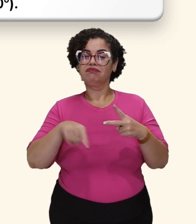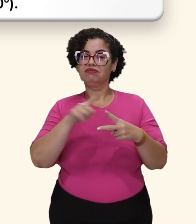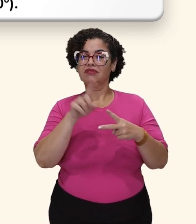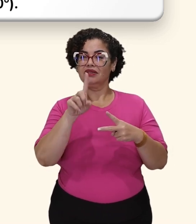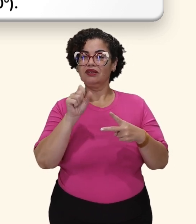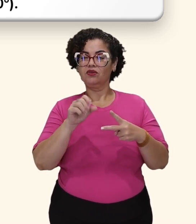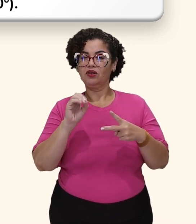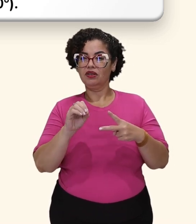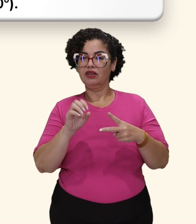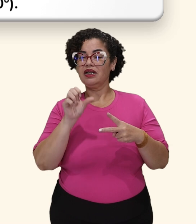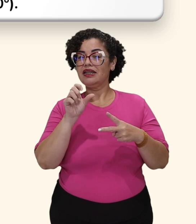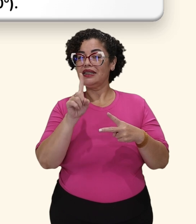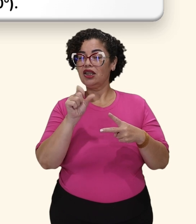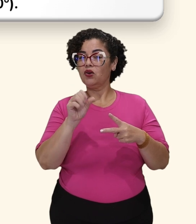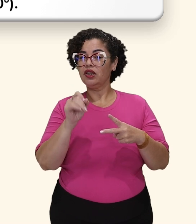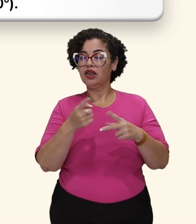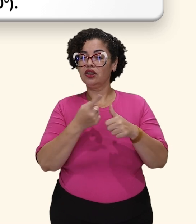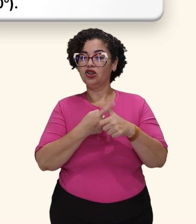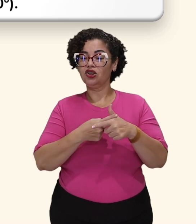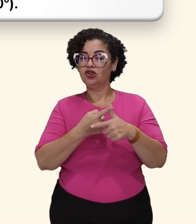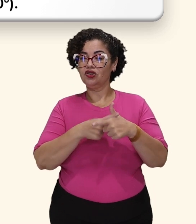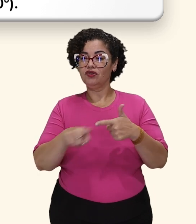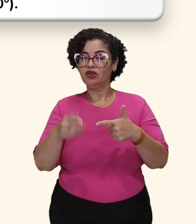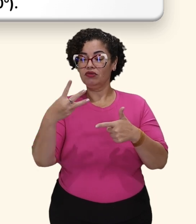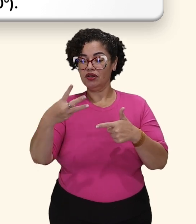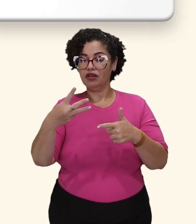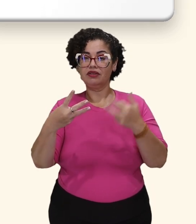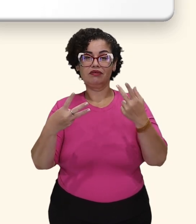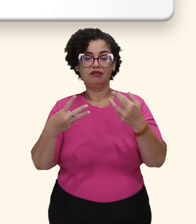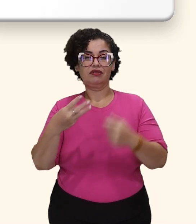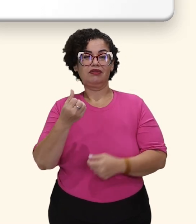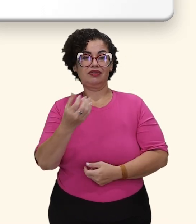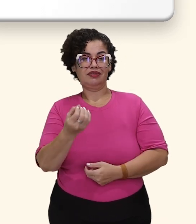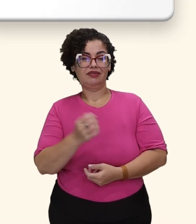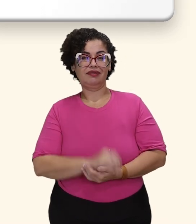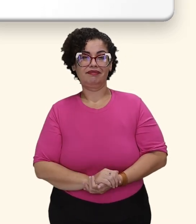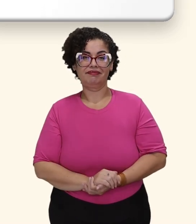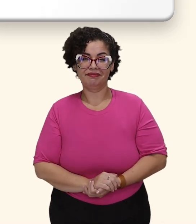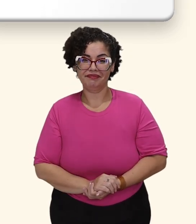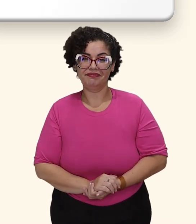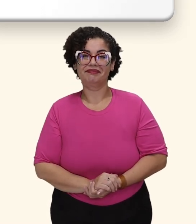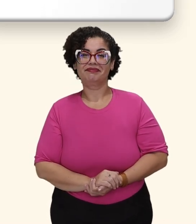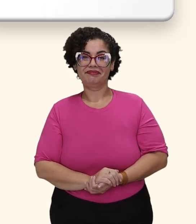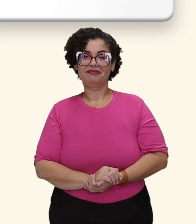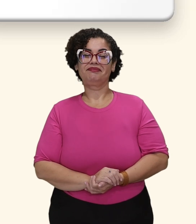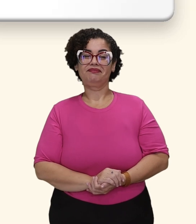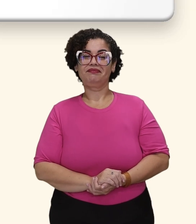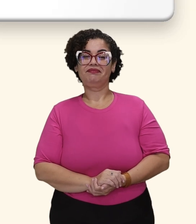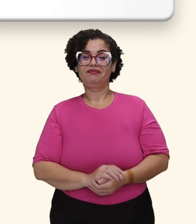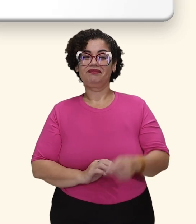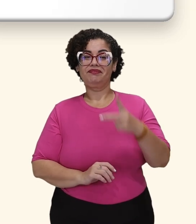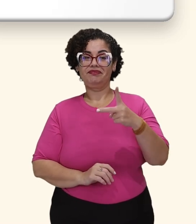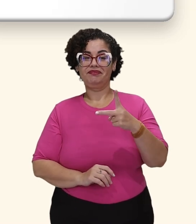juntos somam 180 graus, 180 dividido por 3 é igual a 60. Este aqui